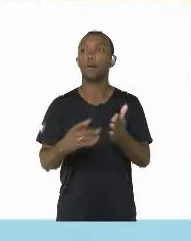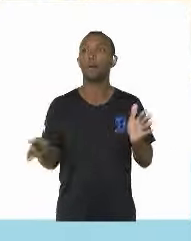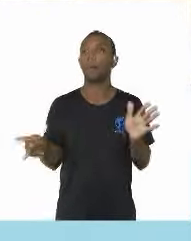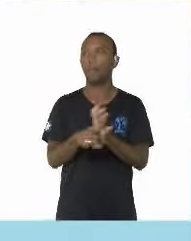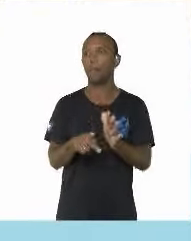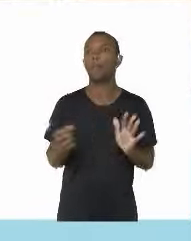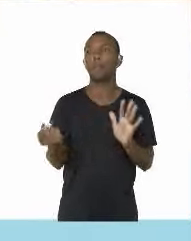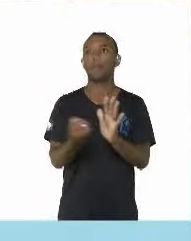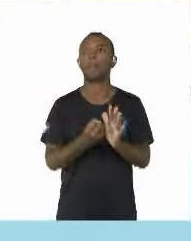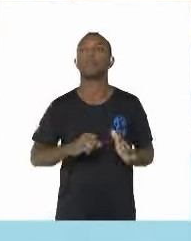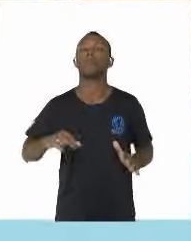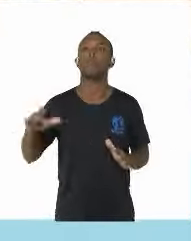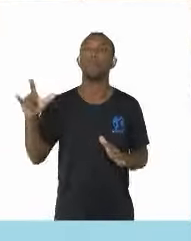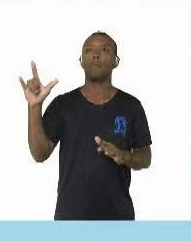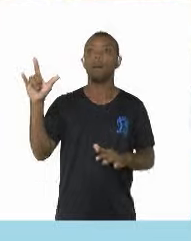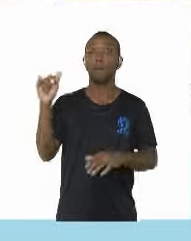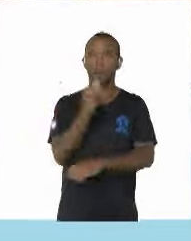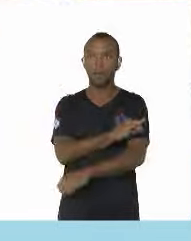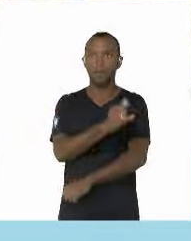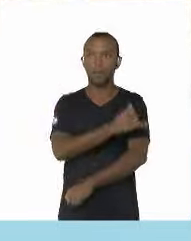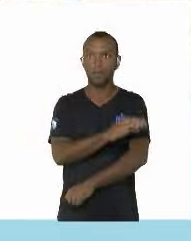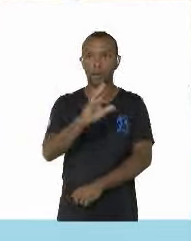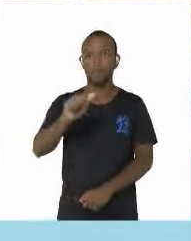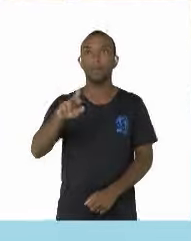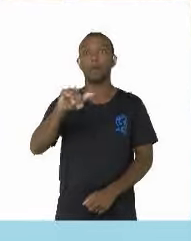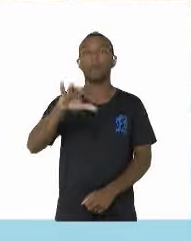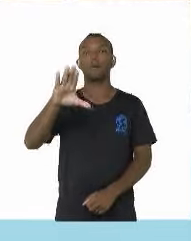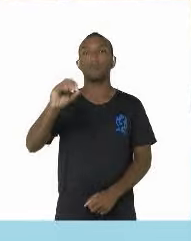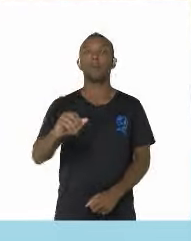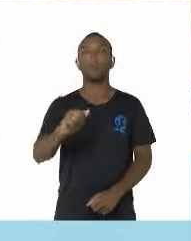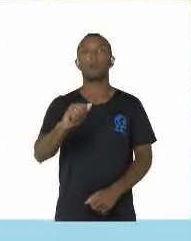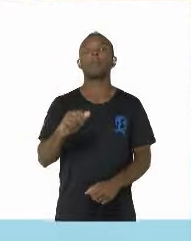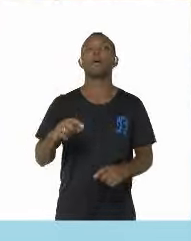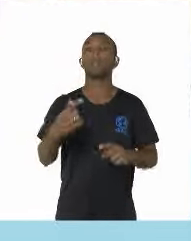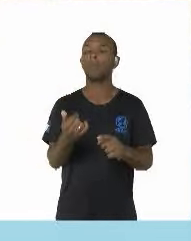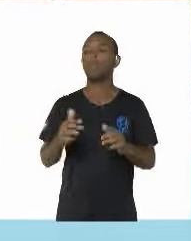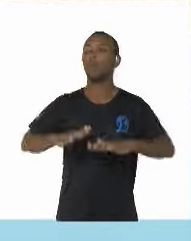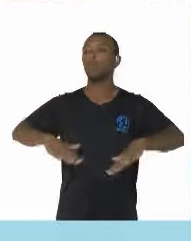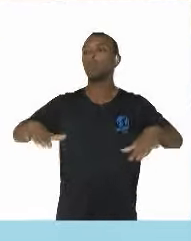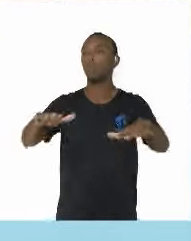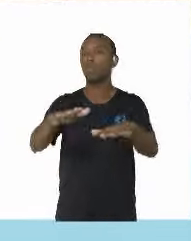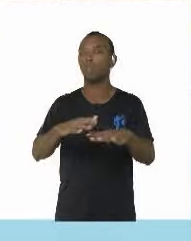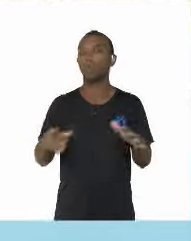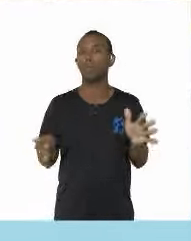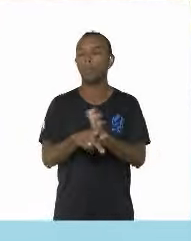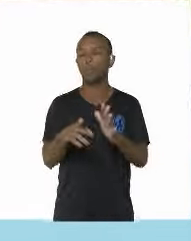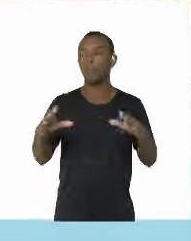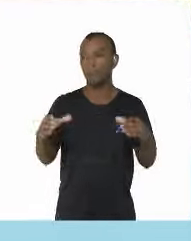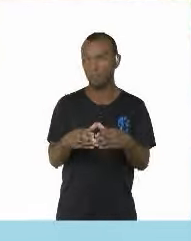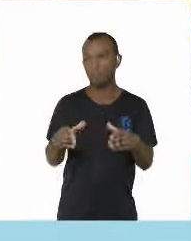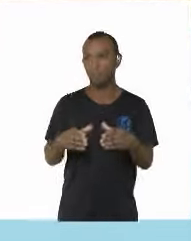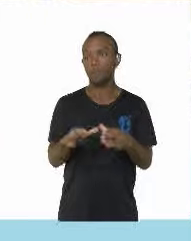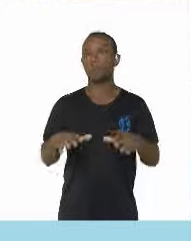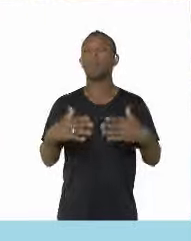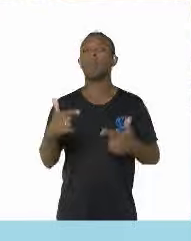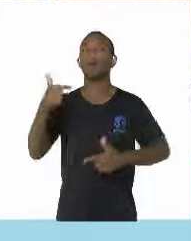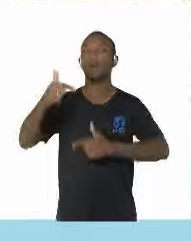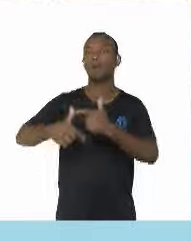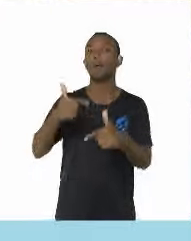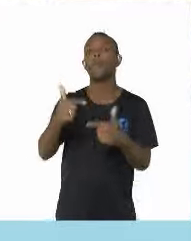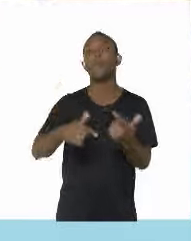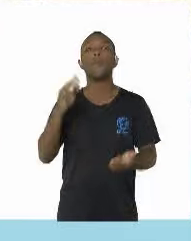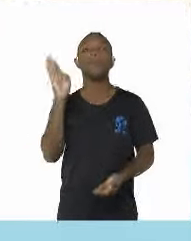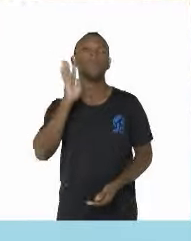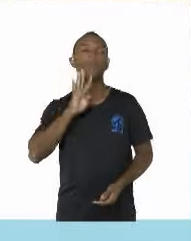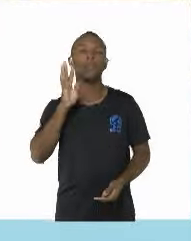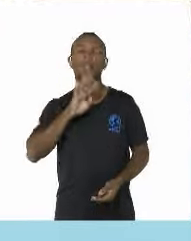são 4 anos fazendo as estampas da Rouparia Carioca, todas as coleções. E a gente faz um trabalho muito legal de